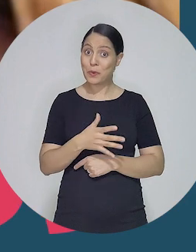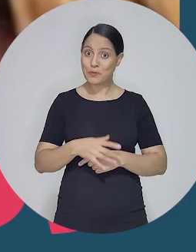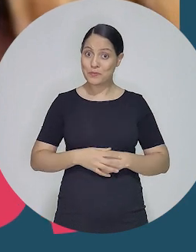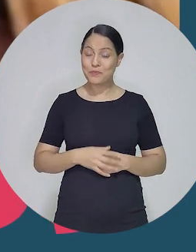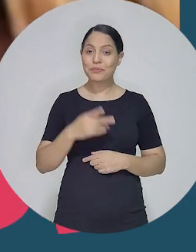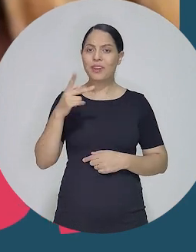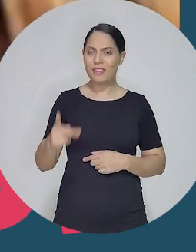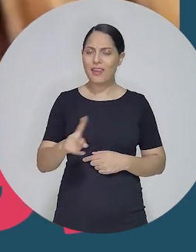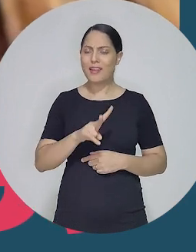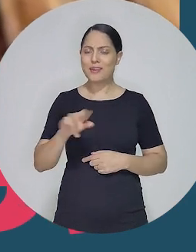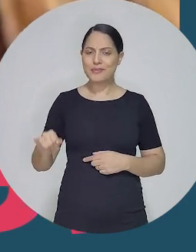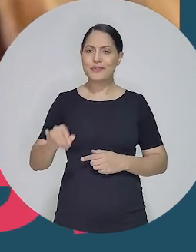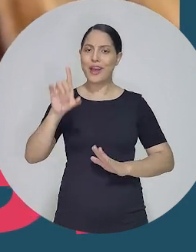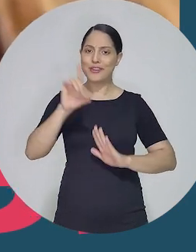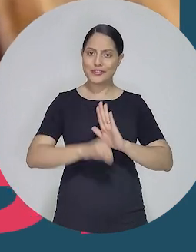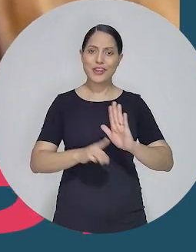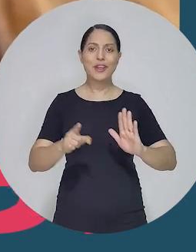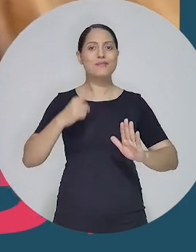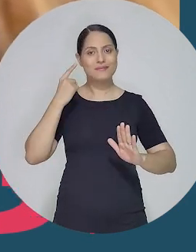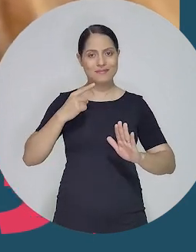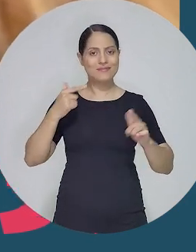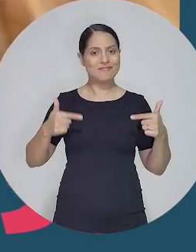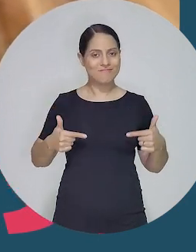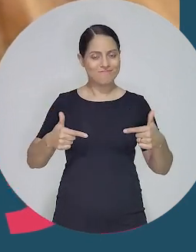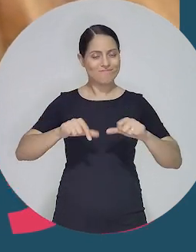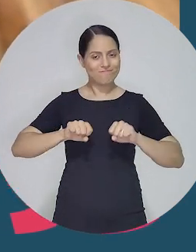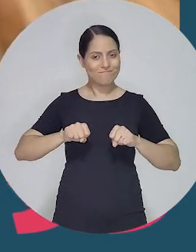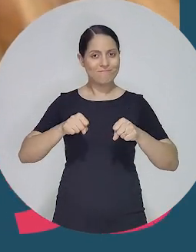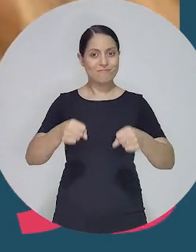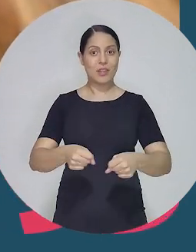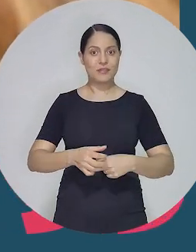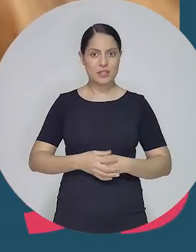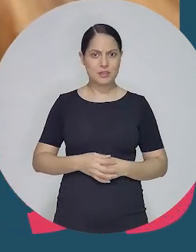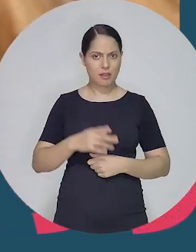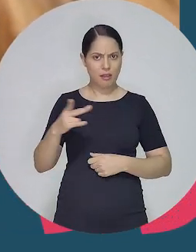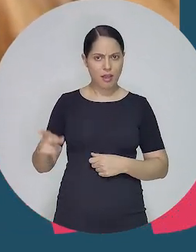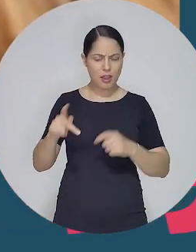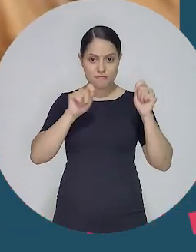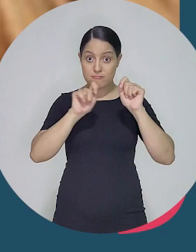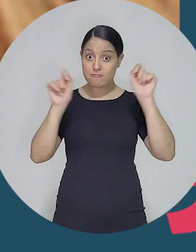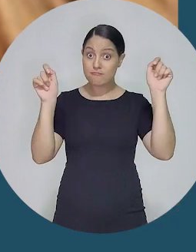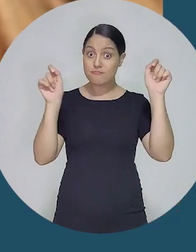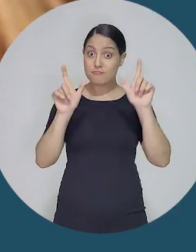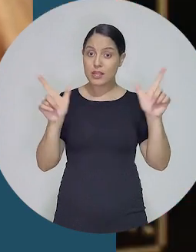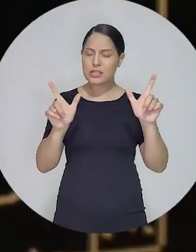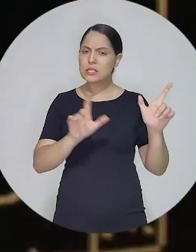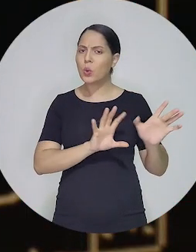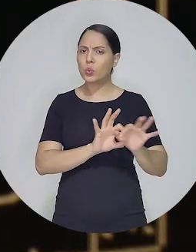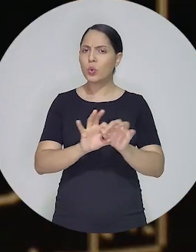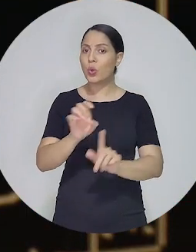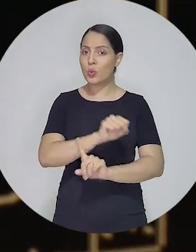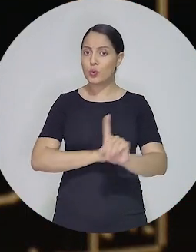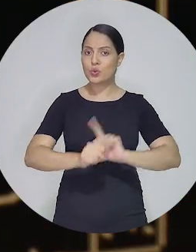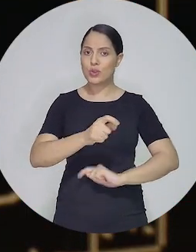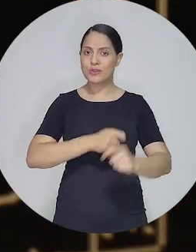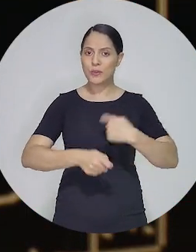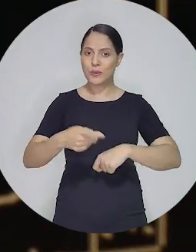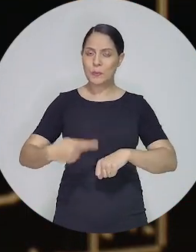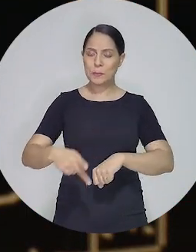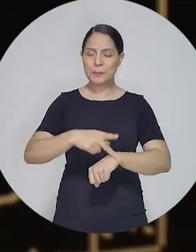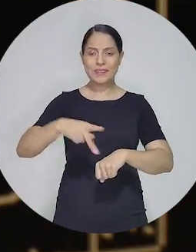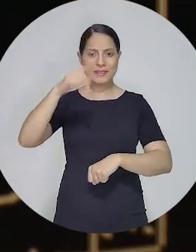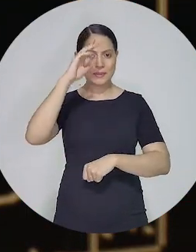principais questões corporativas e na defesa das prerrogativas dos advogados, com olhos abertos à evolução do